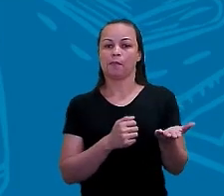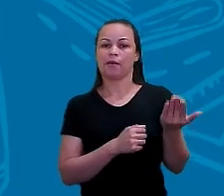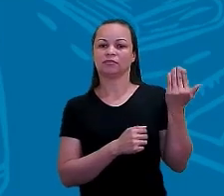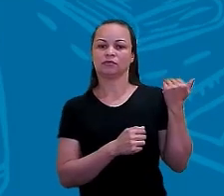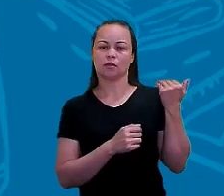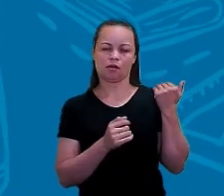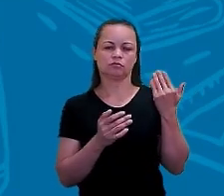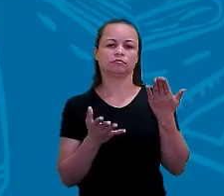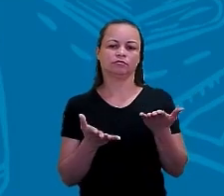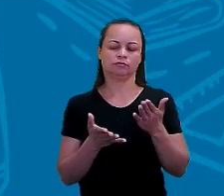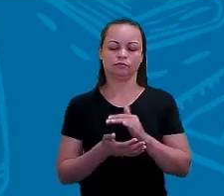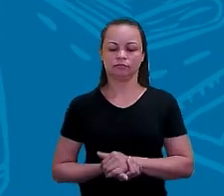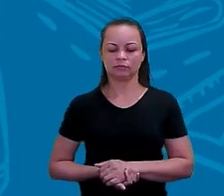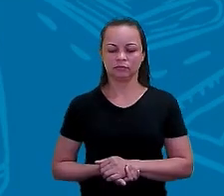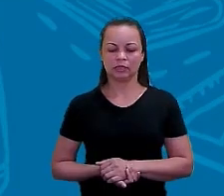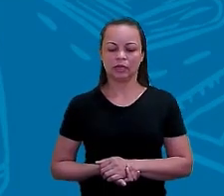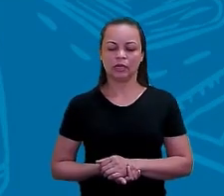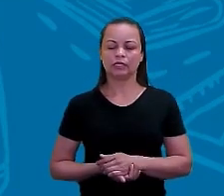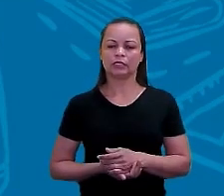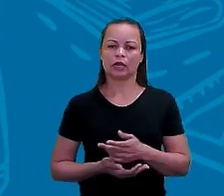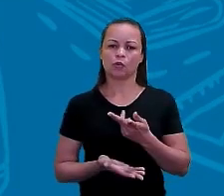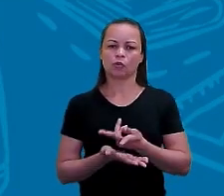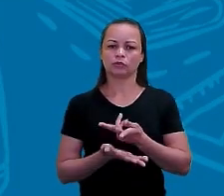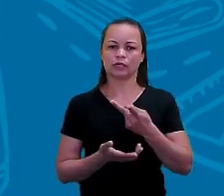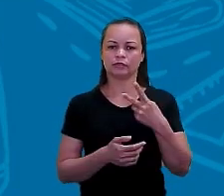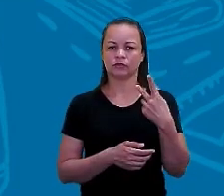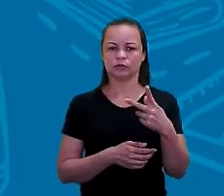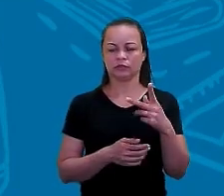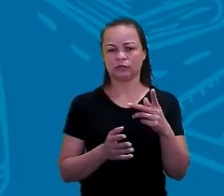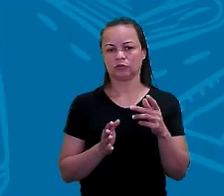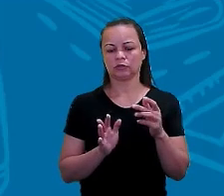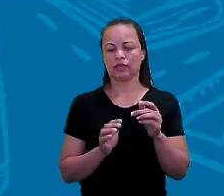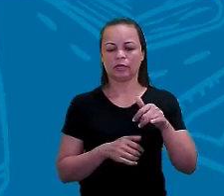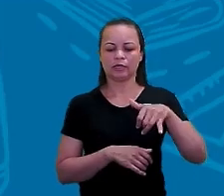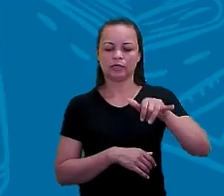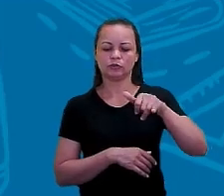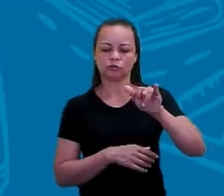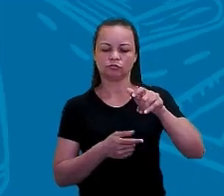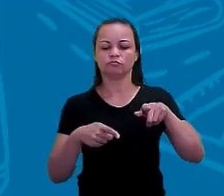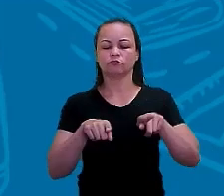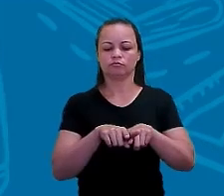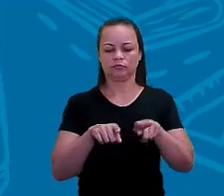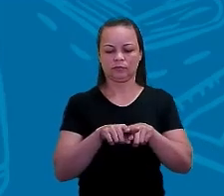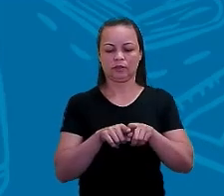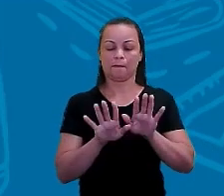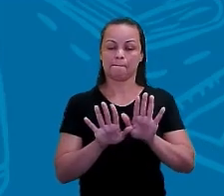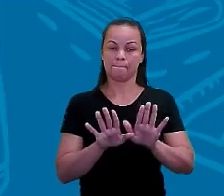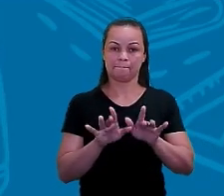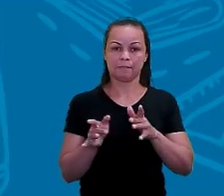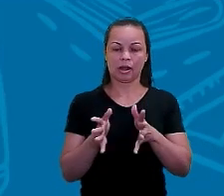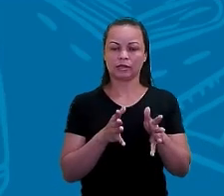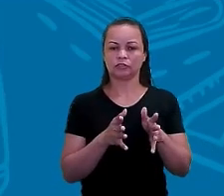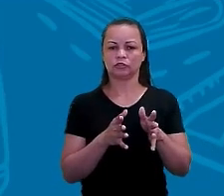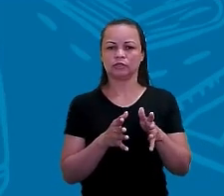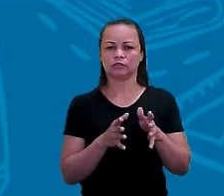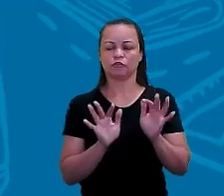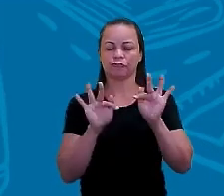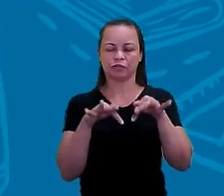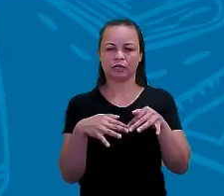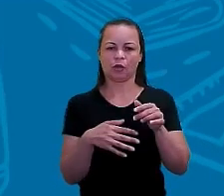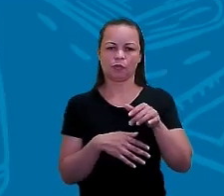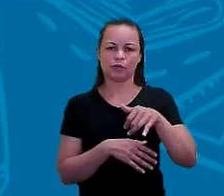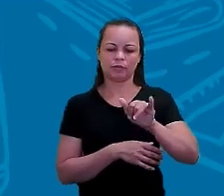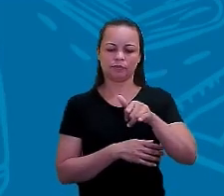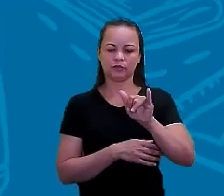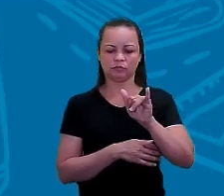Então, veja que a mesma coisa acontece com esse terminado em Y. Porém, observe que esse que termina em Y, antes